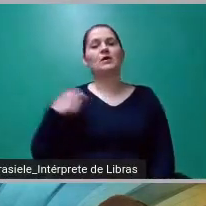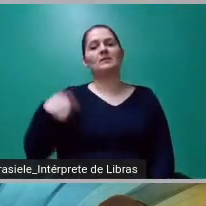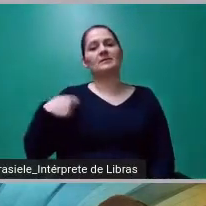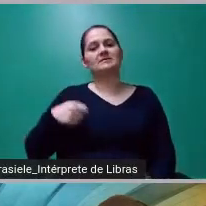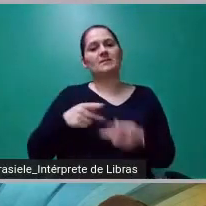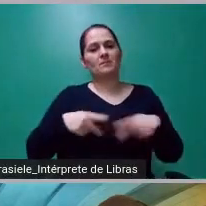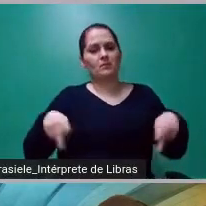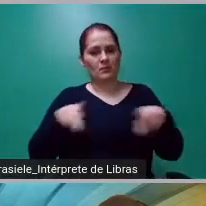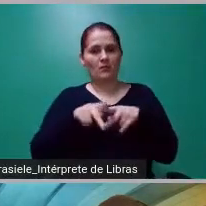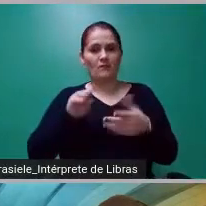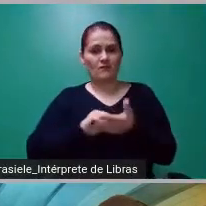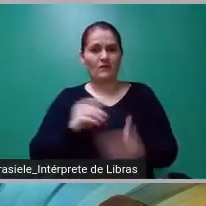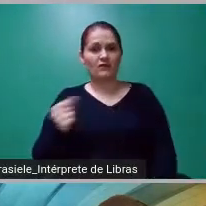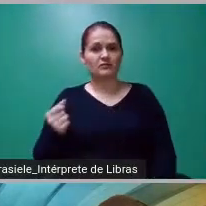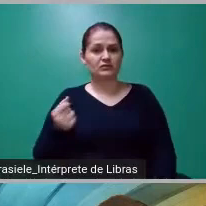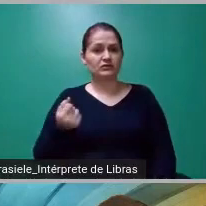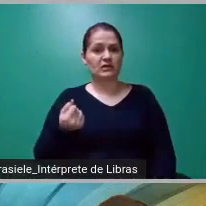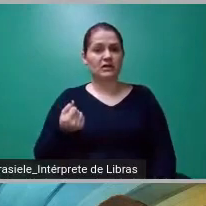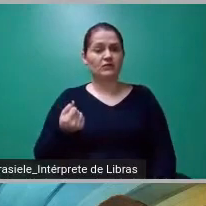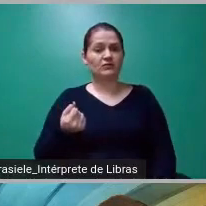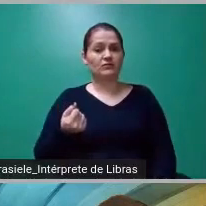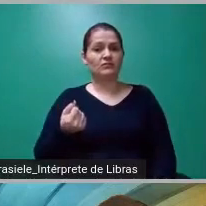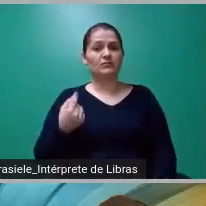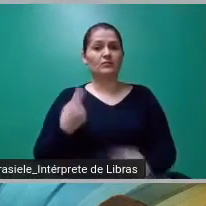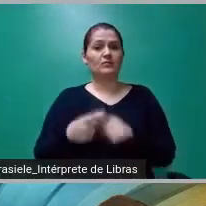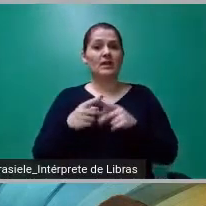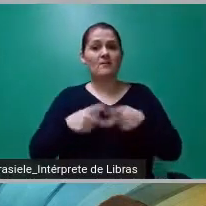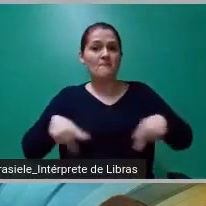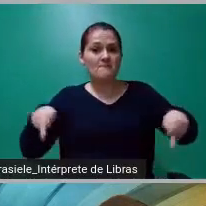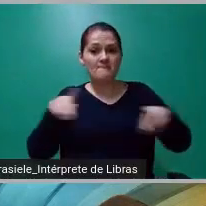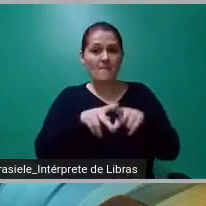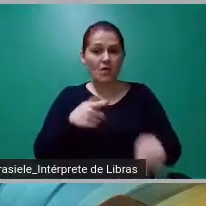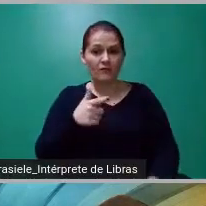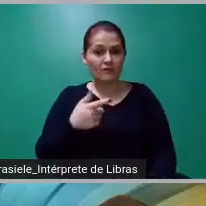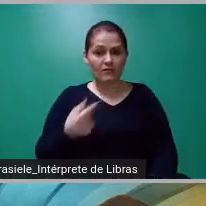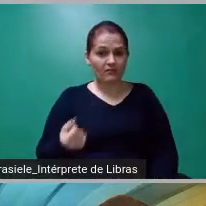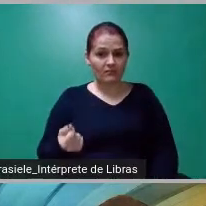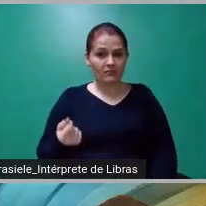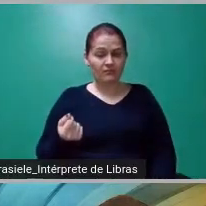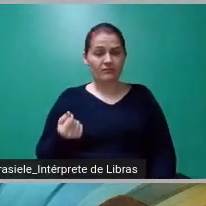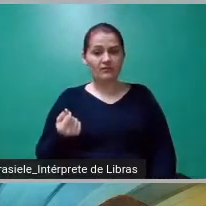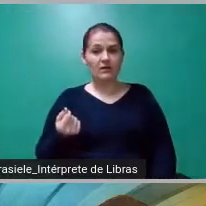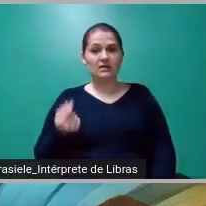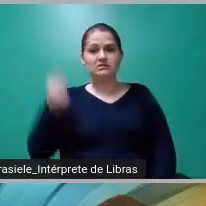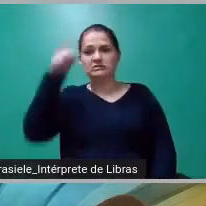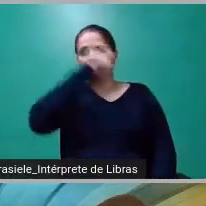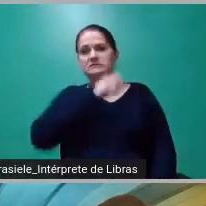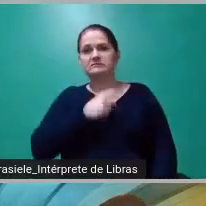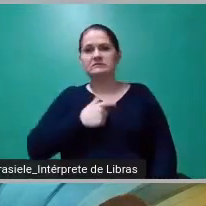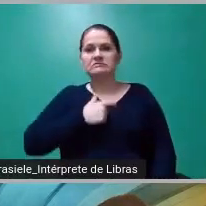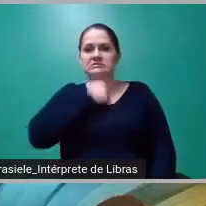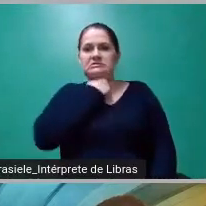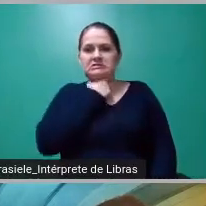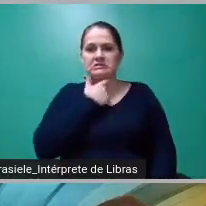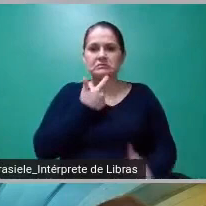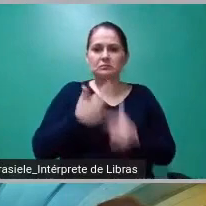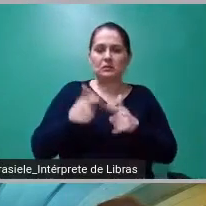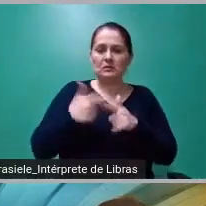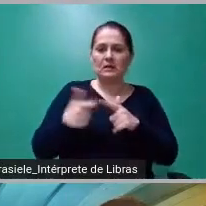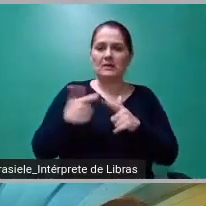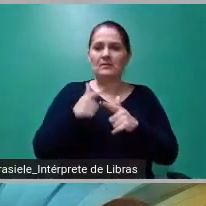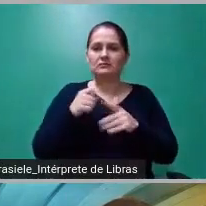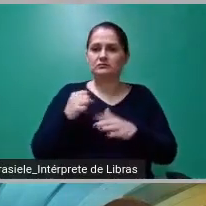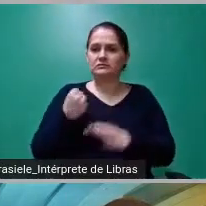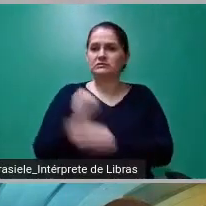sociais, para a sobrevivência de maior parte da população brasileira, que nesse momento se encontra em